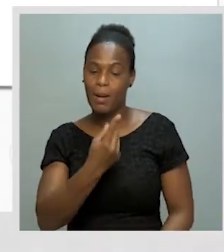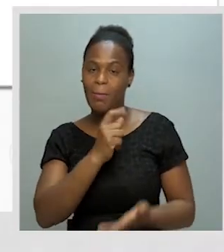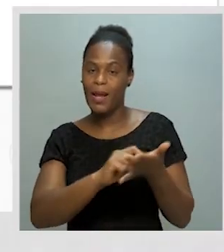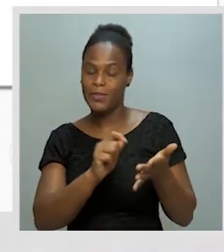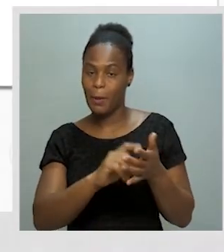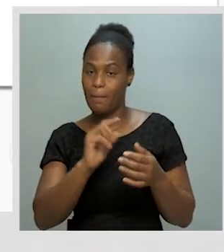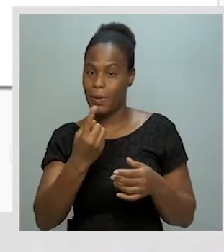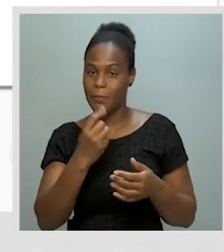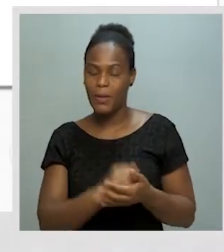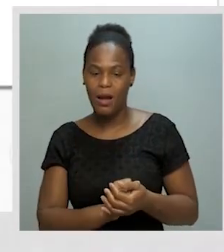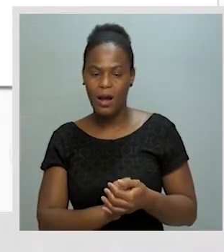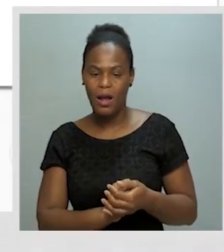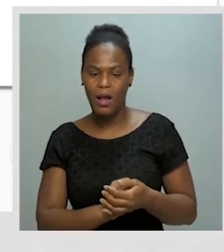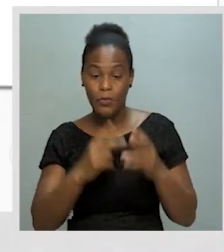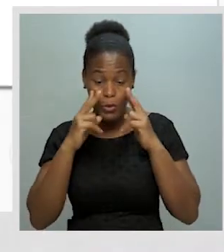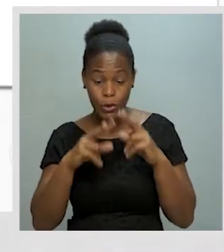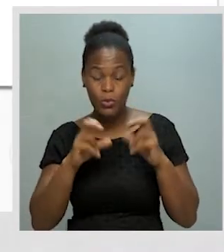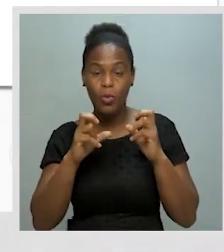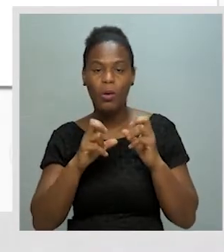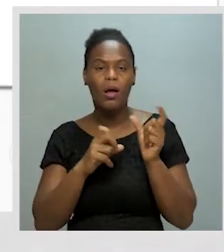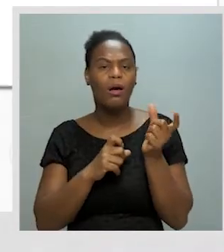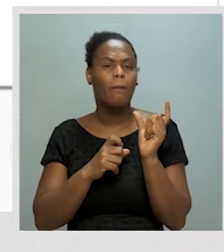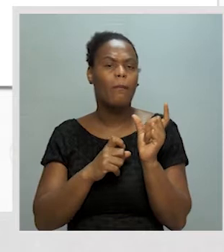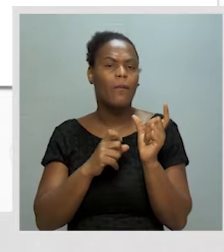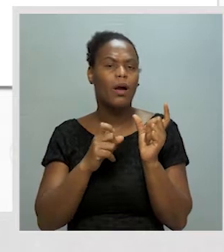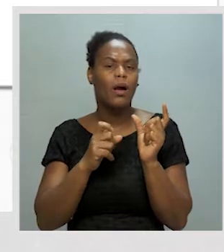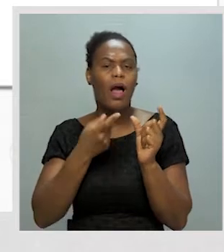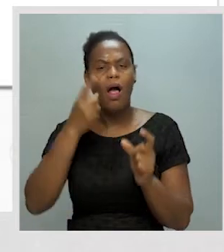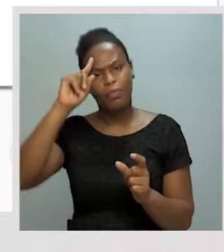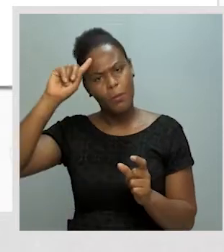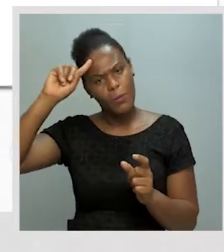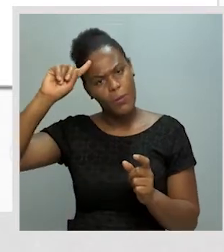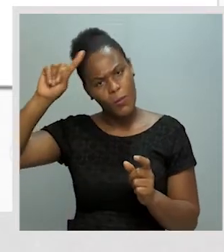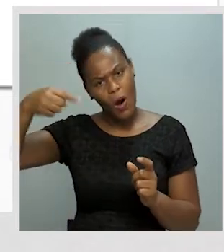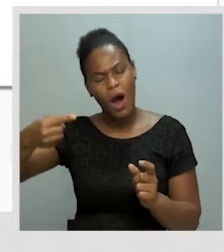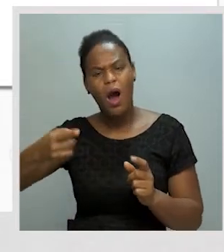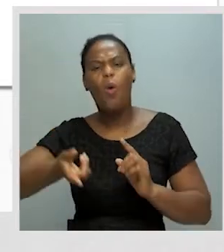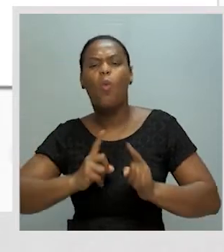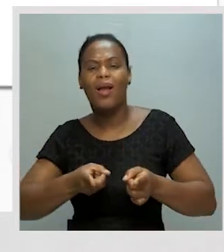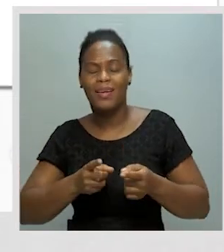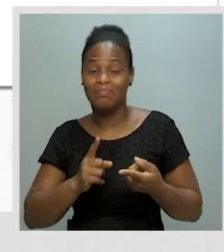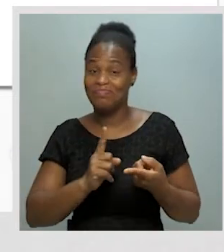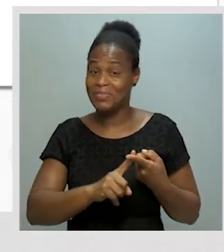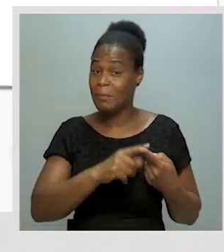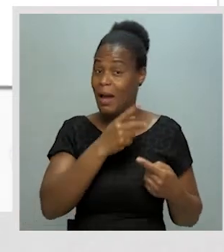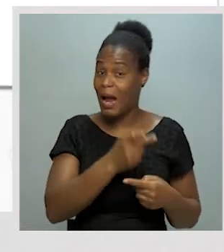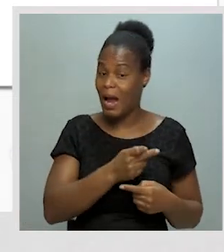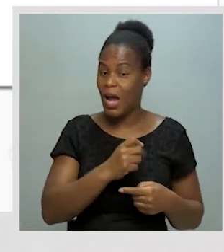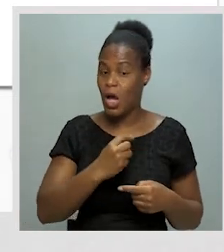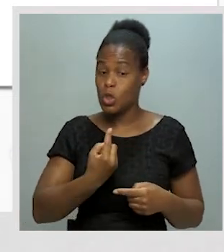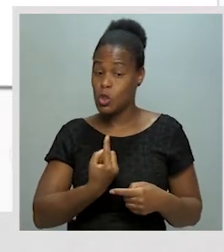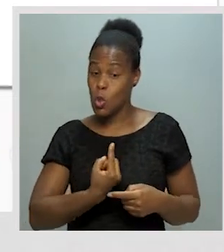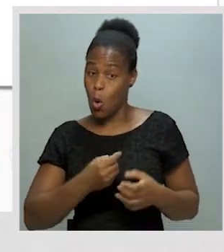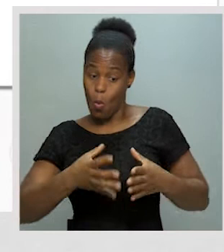O primeiro exercício. Decifrem o significado das seguintes adivinhas. A linha A.